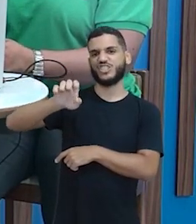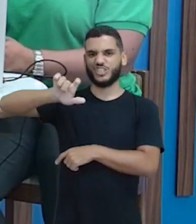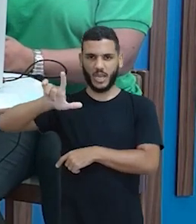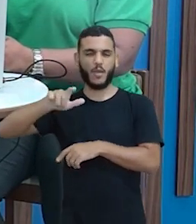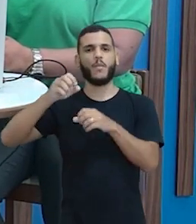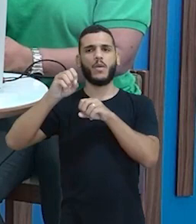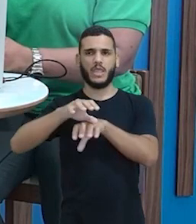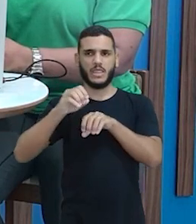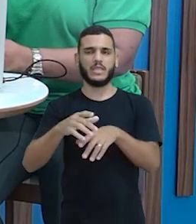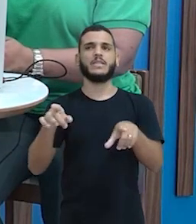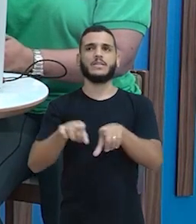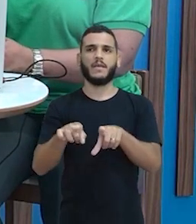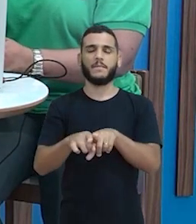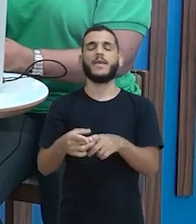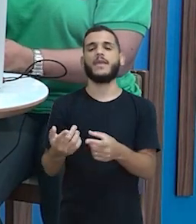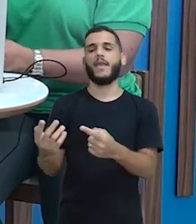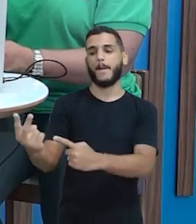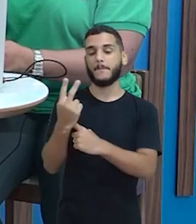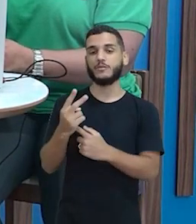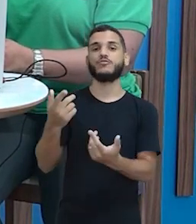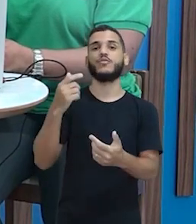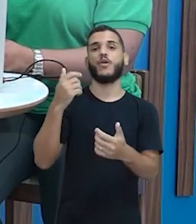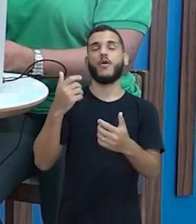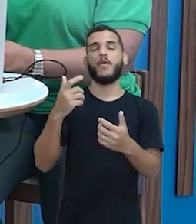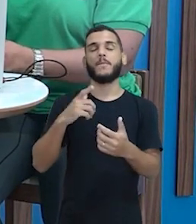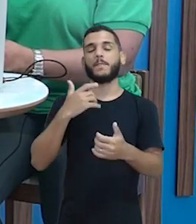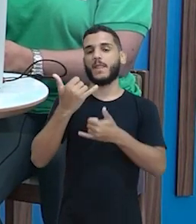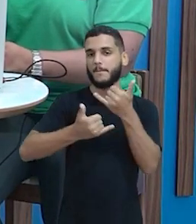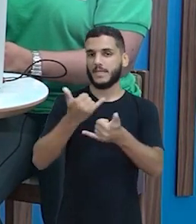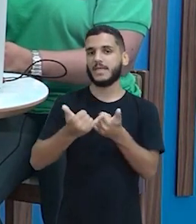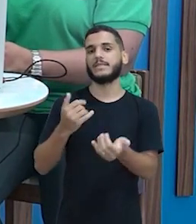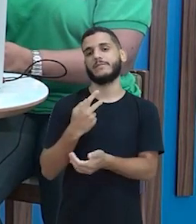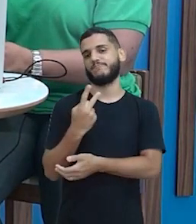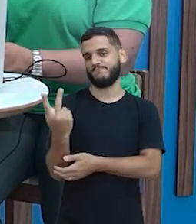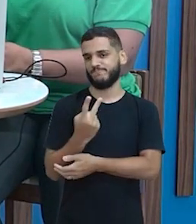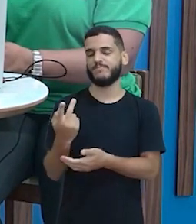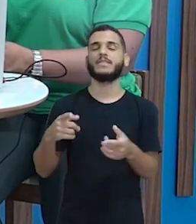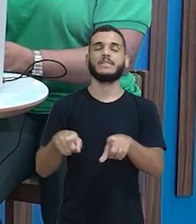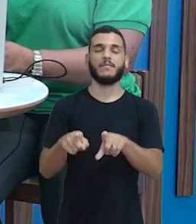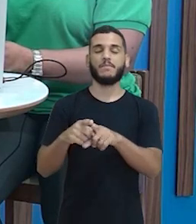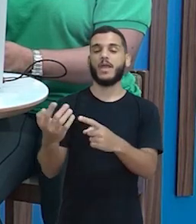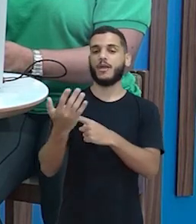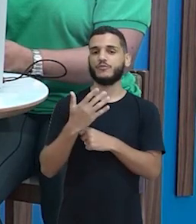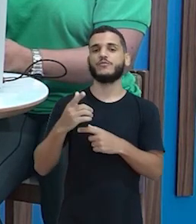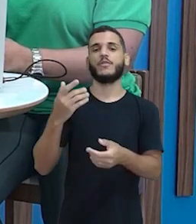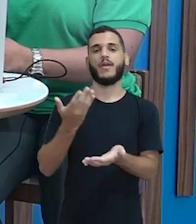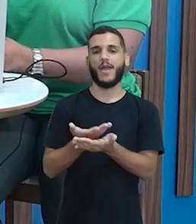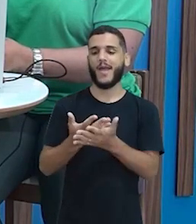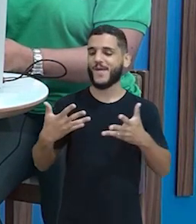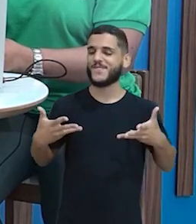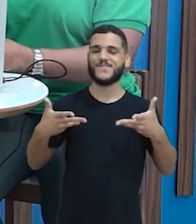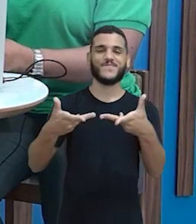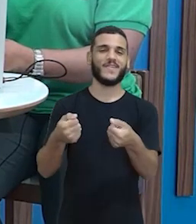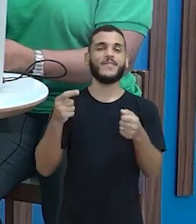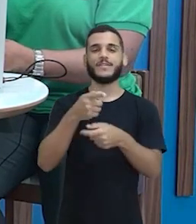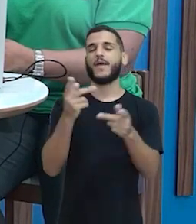ela cedeu aí esse filme pra gente então é muito bom aí créditos para ela né que ela ajudou aqui a fazer essa aula maravilhosa então você